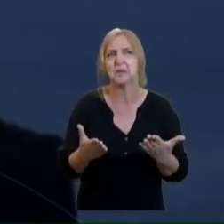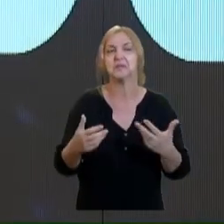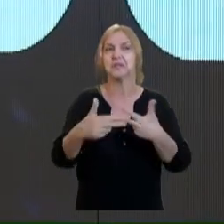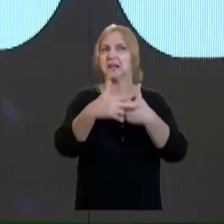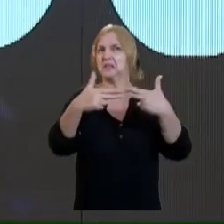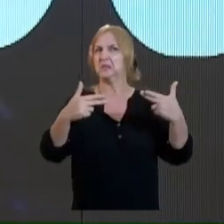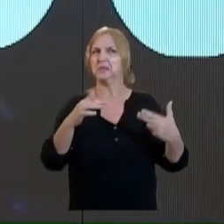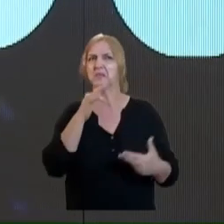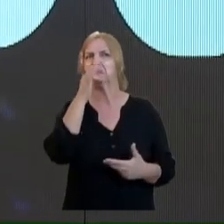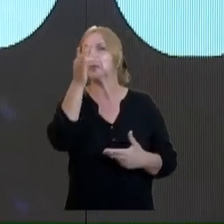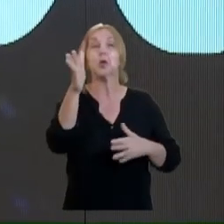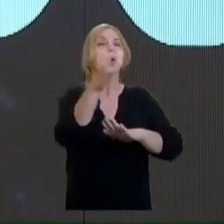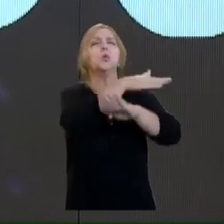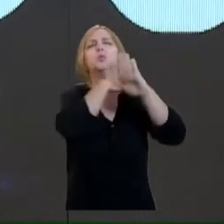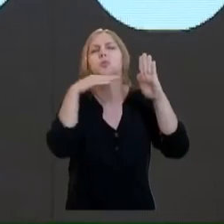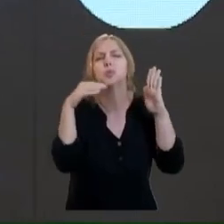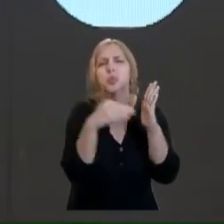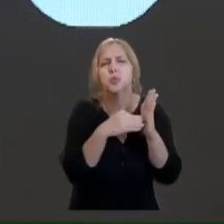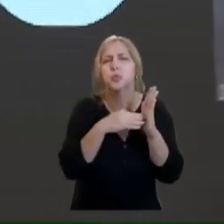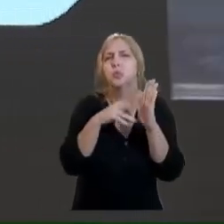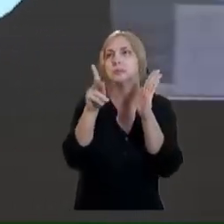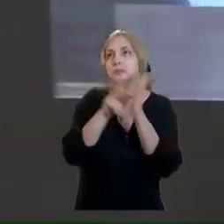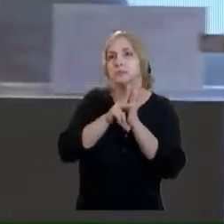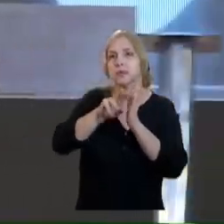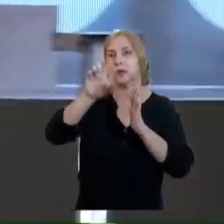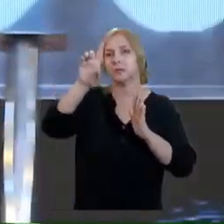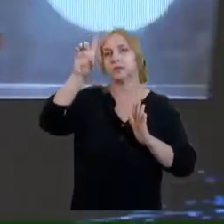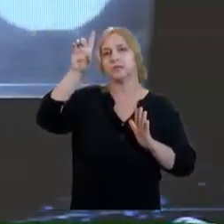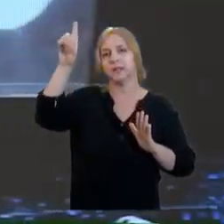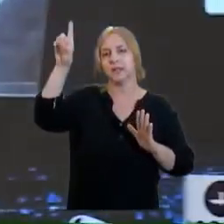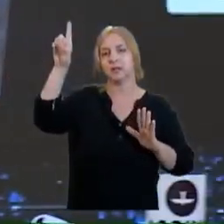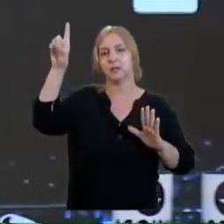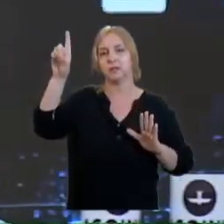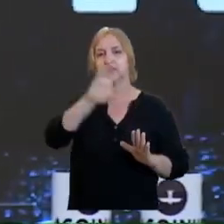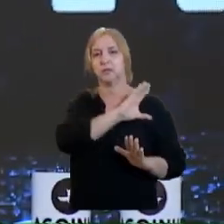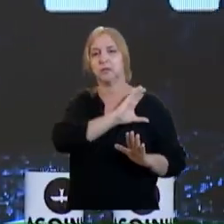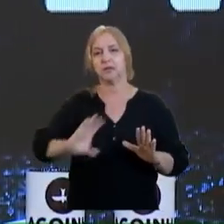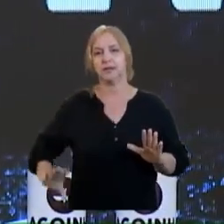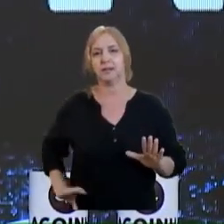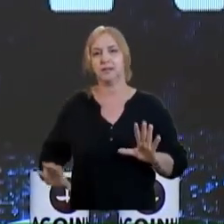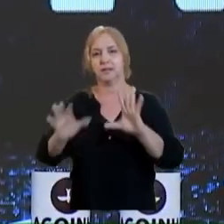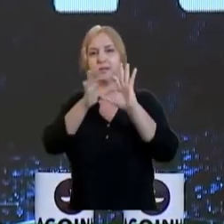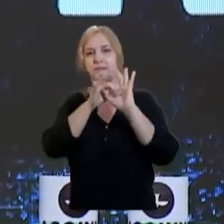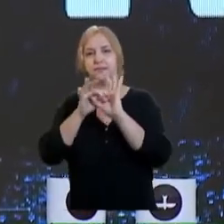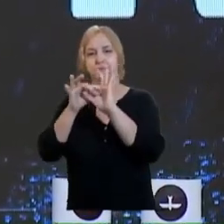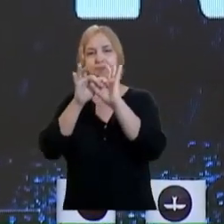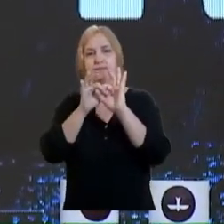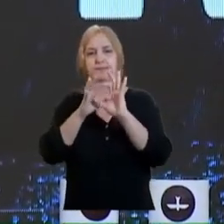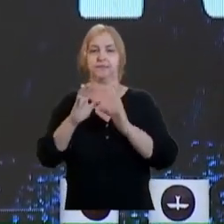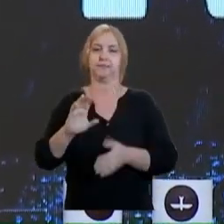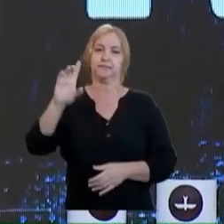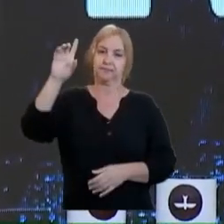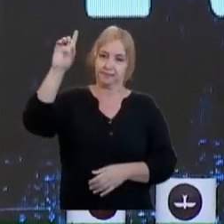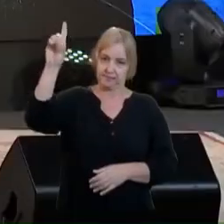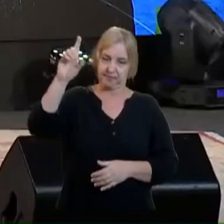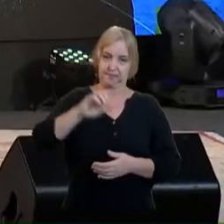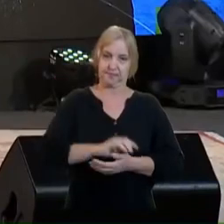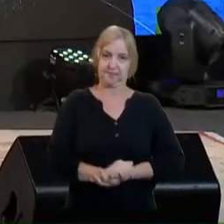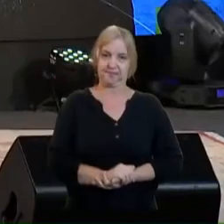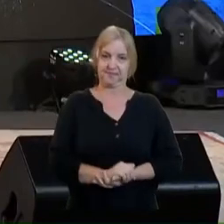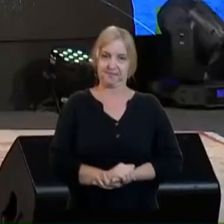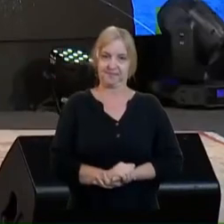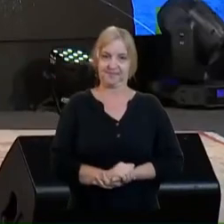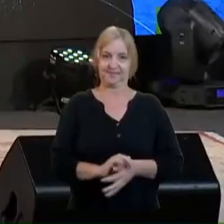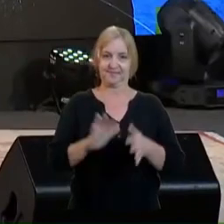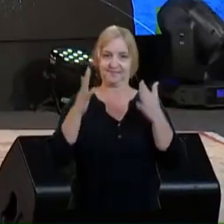as futuras, tudo é vosso. E vós de Cristo e Cristo de Deus.